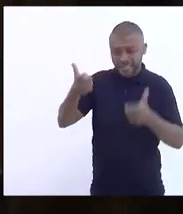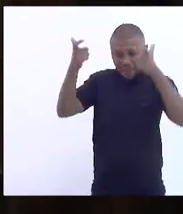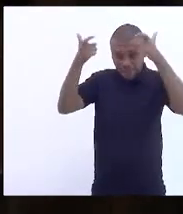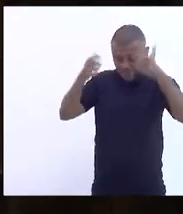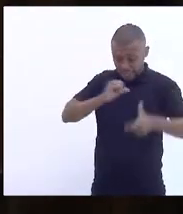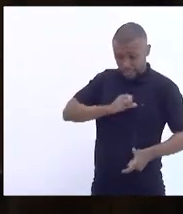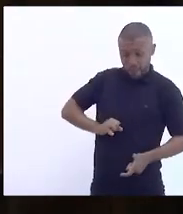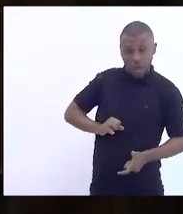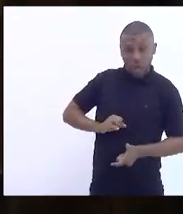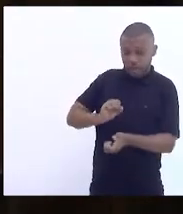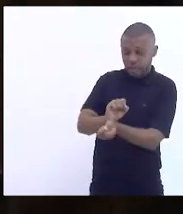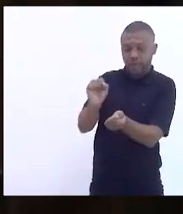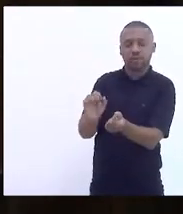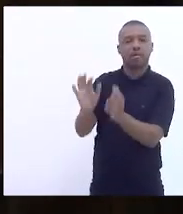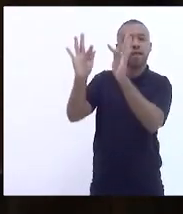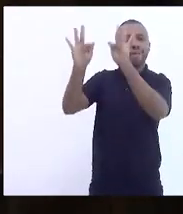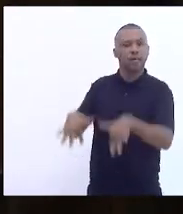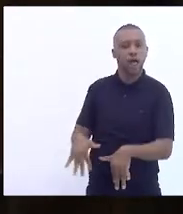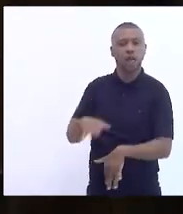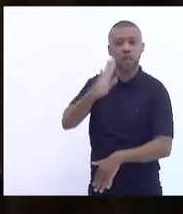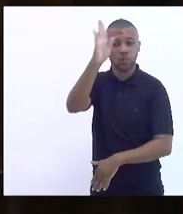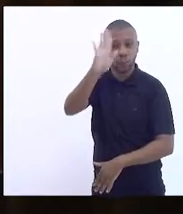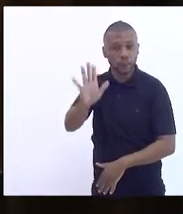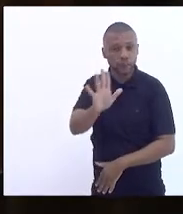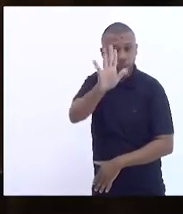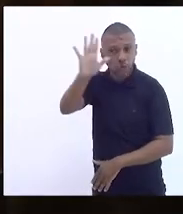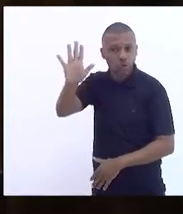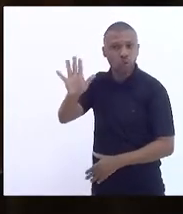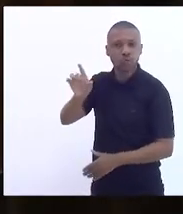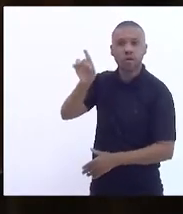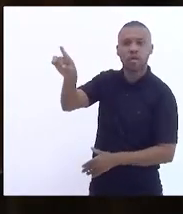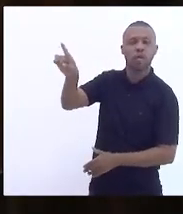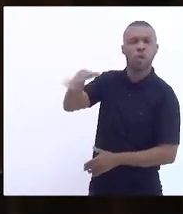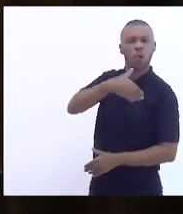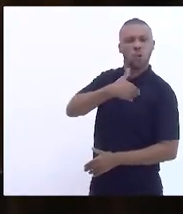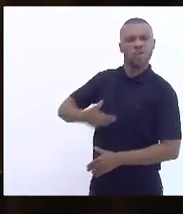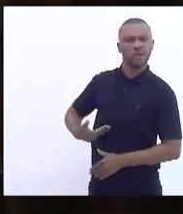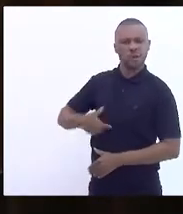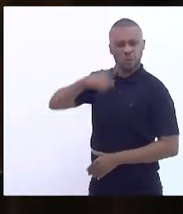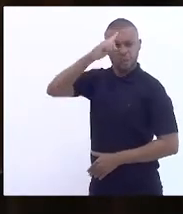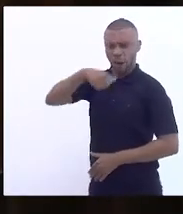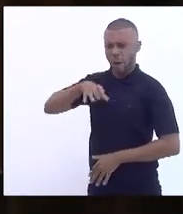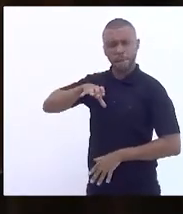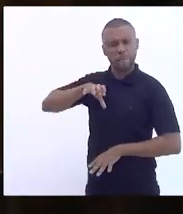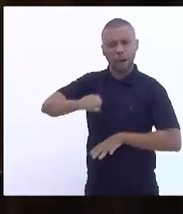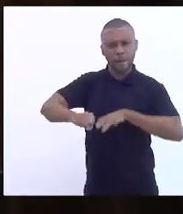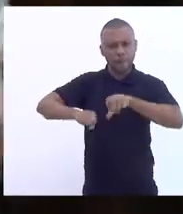já não a peça que ajudam no Brasil foi o sistema dominante